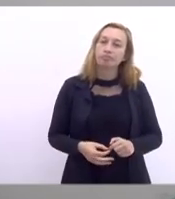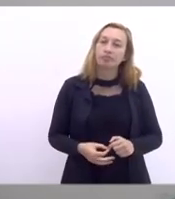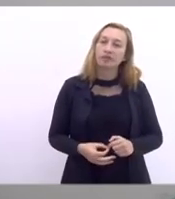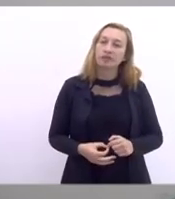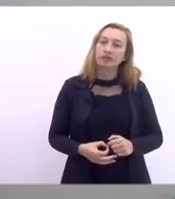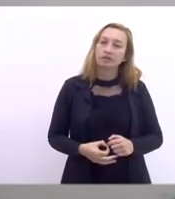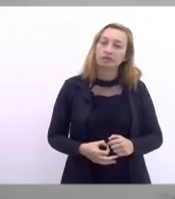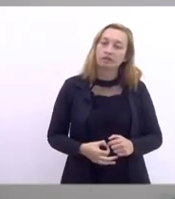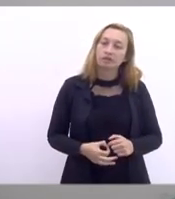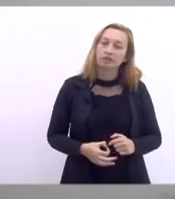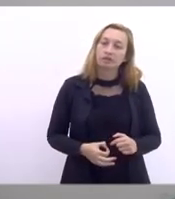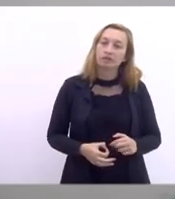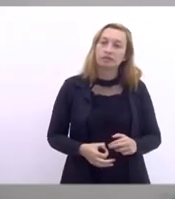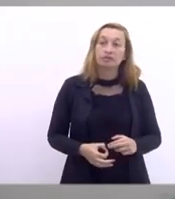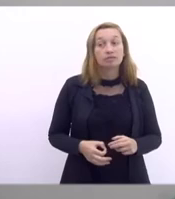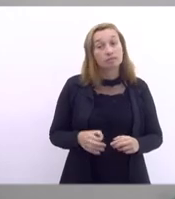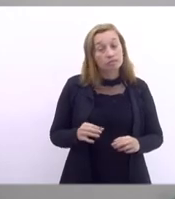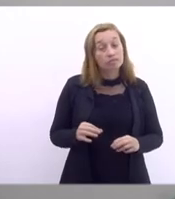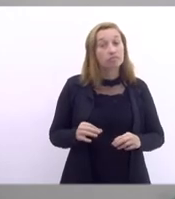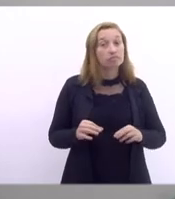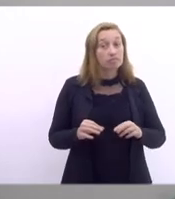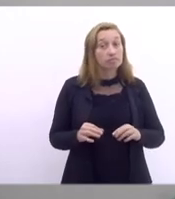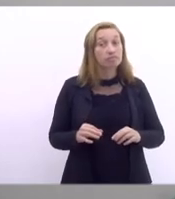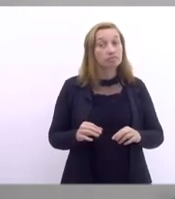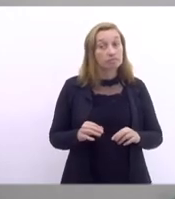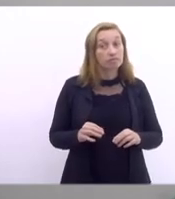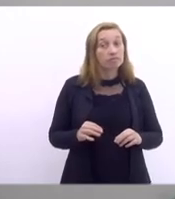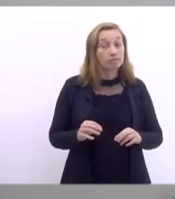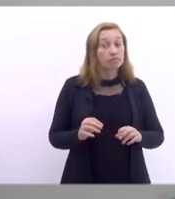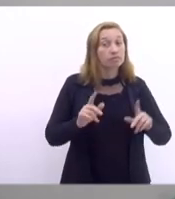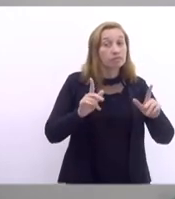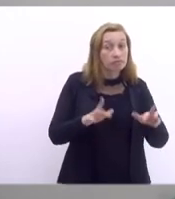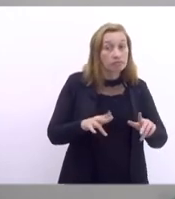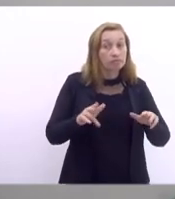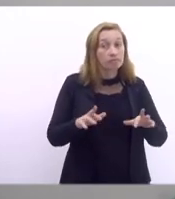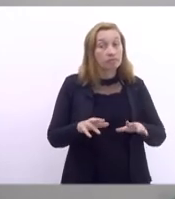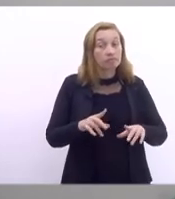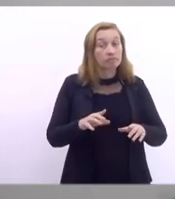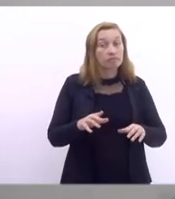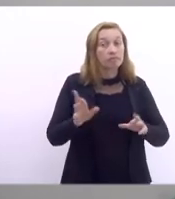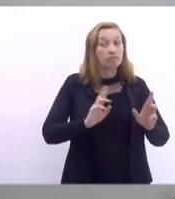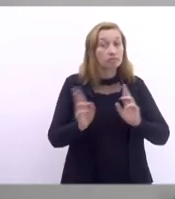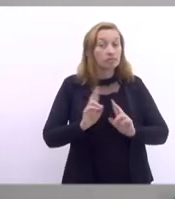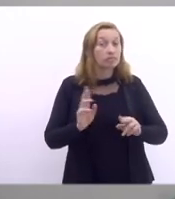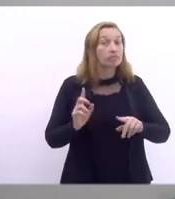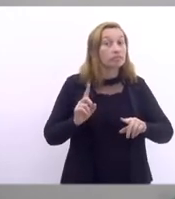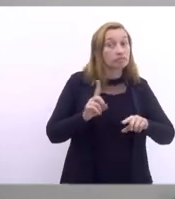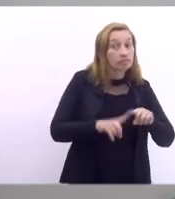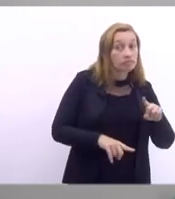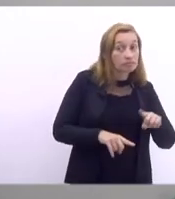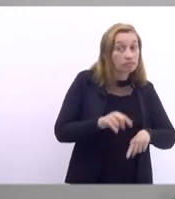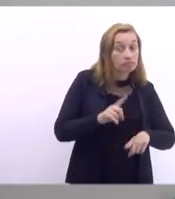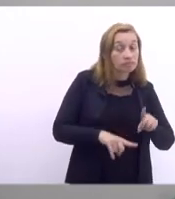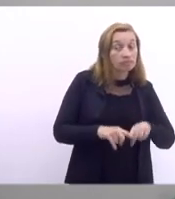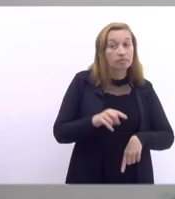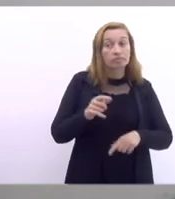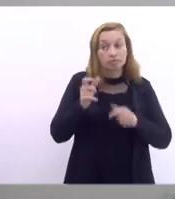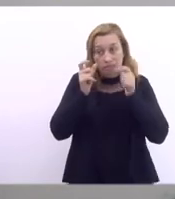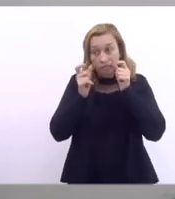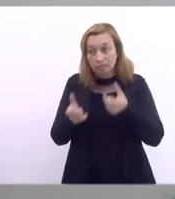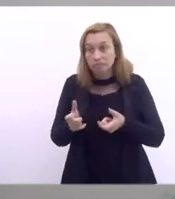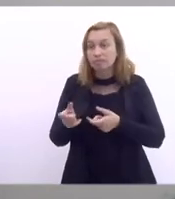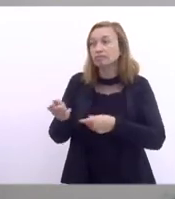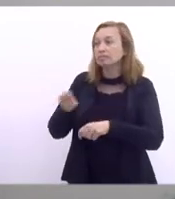e tem que ter uma certa a ponderação em relação ao objeto por isso que eu queria chamar atenção e a Cláudia Soares on